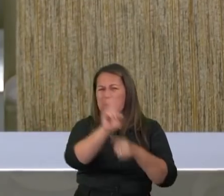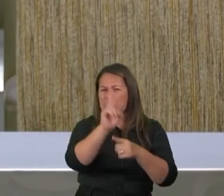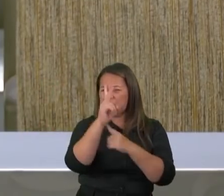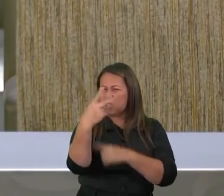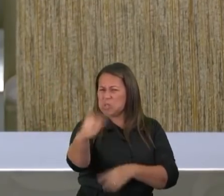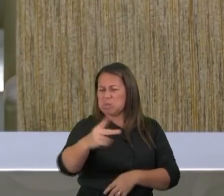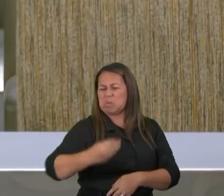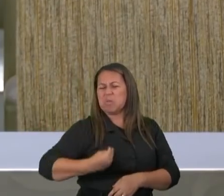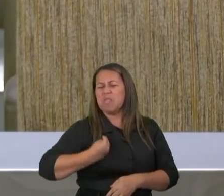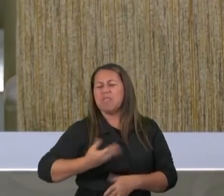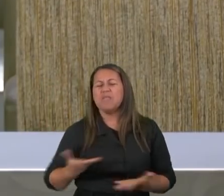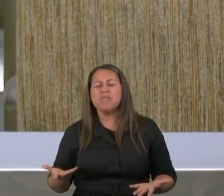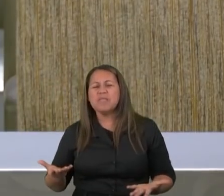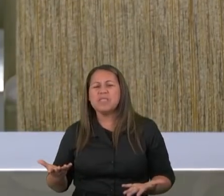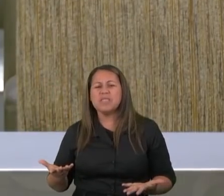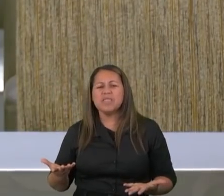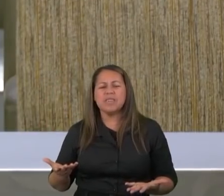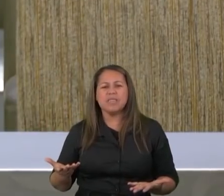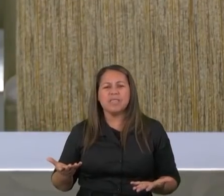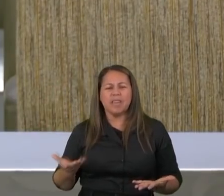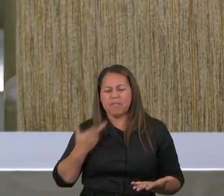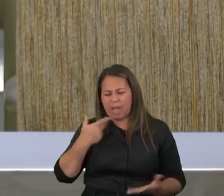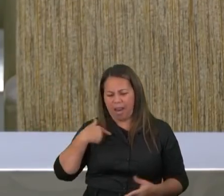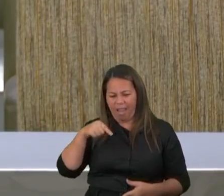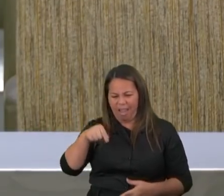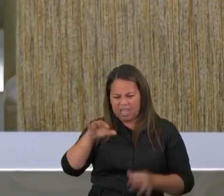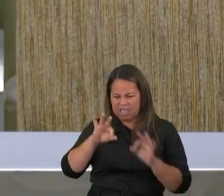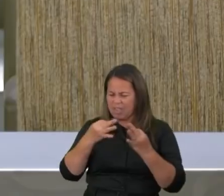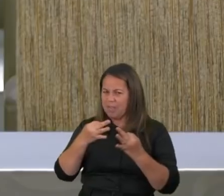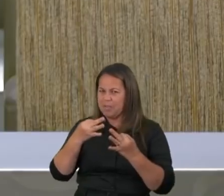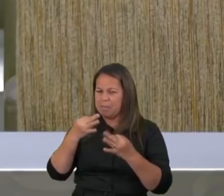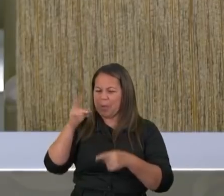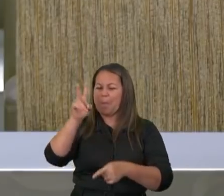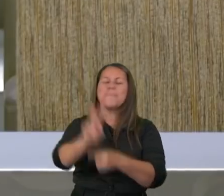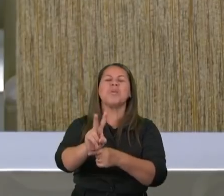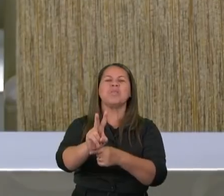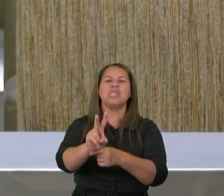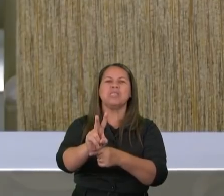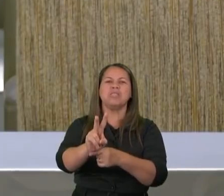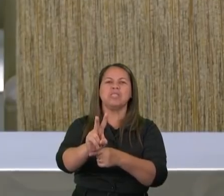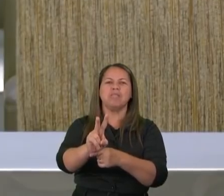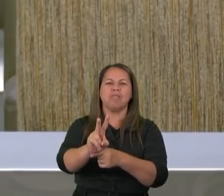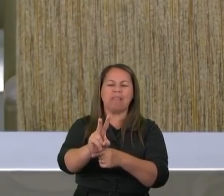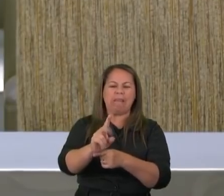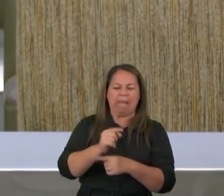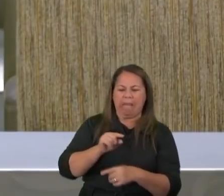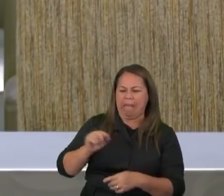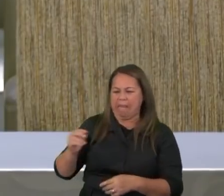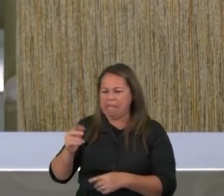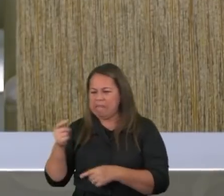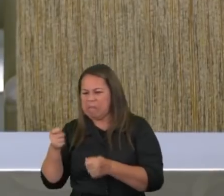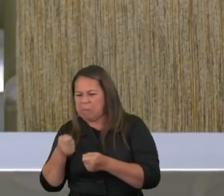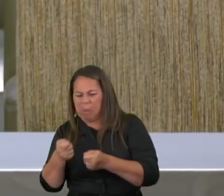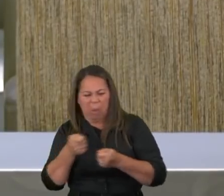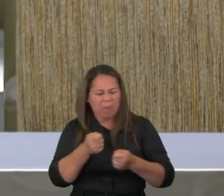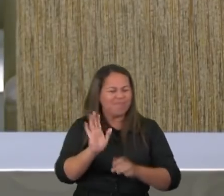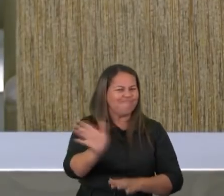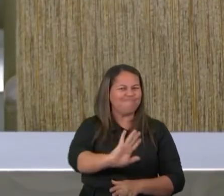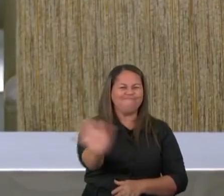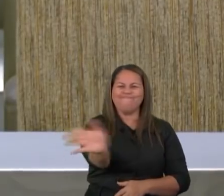tua família? E dizer: aqui ninguém toca, aqui ninguém chega perto, aqui ninguém